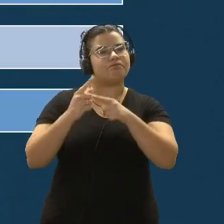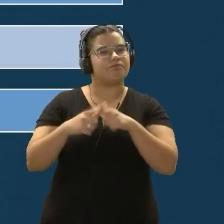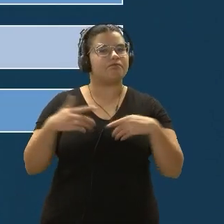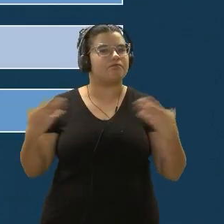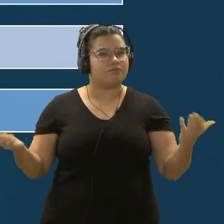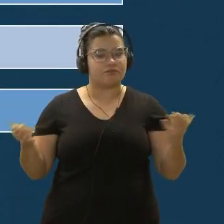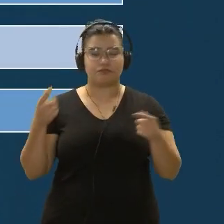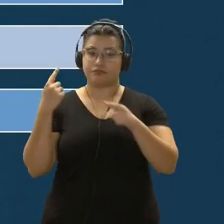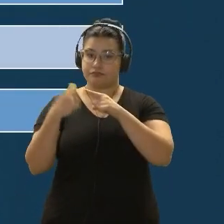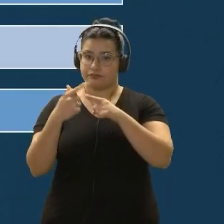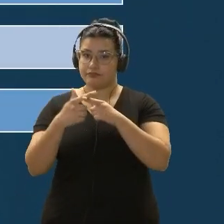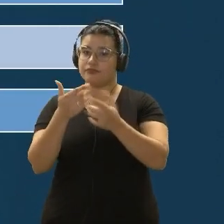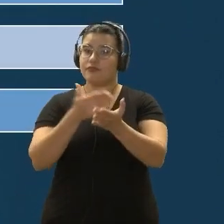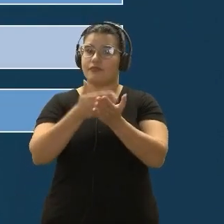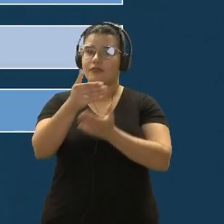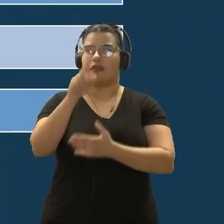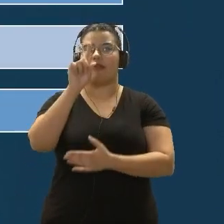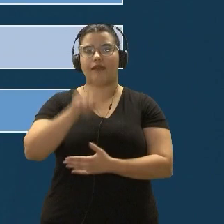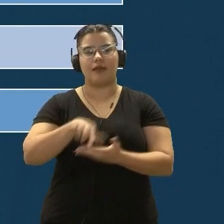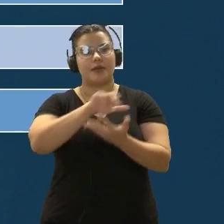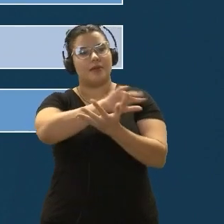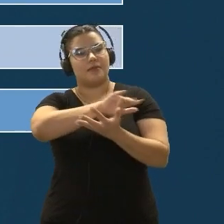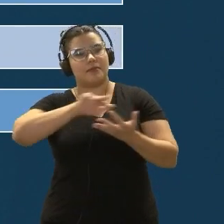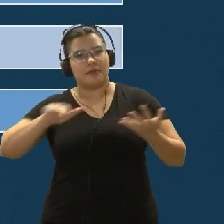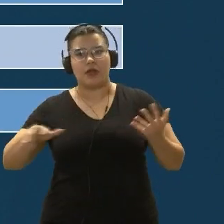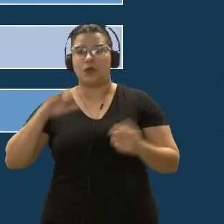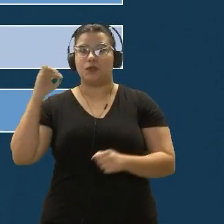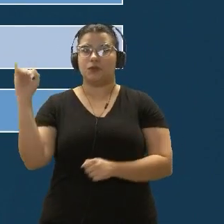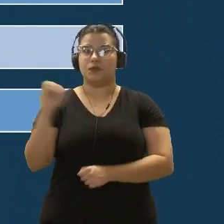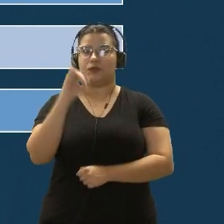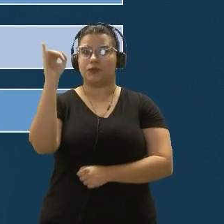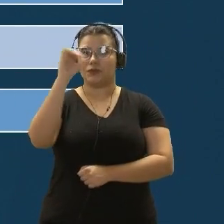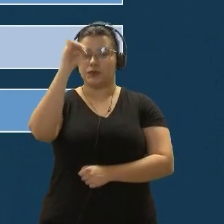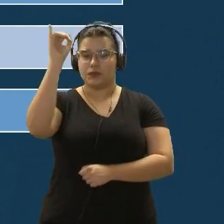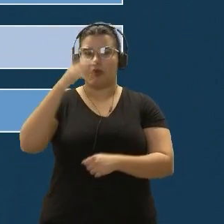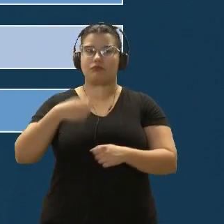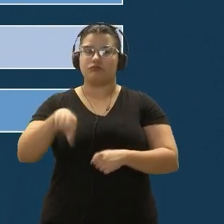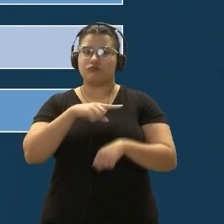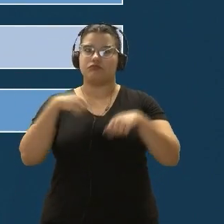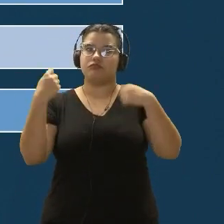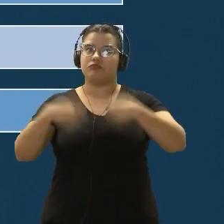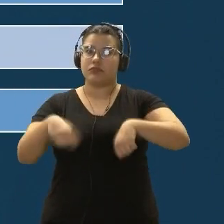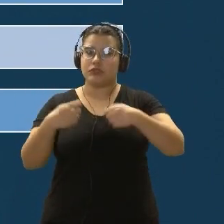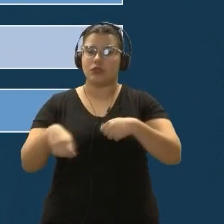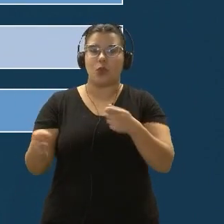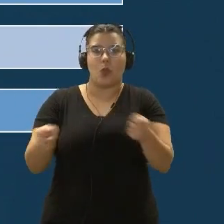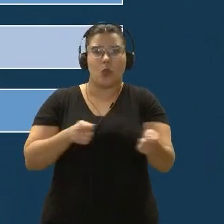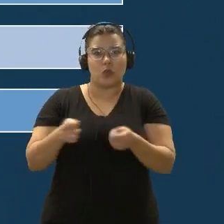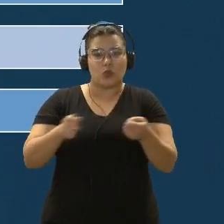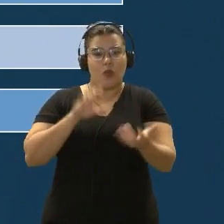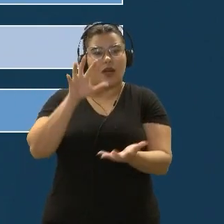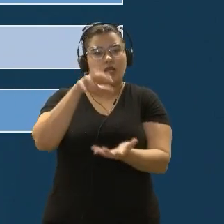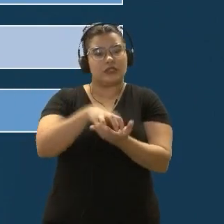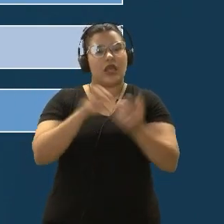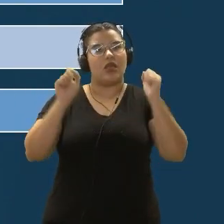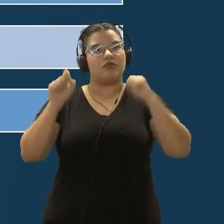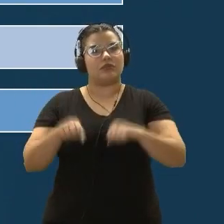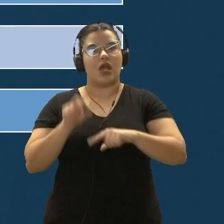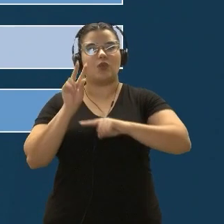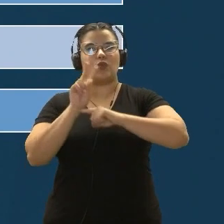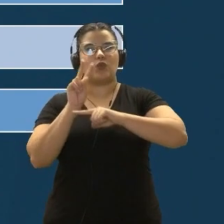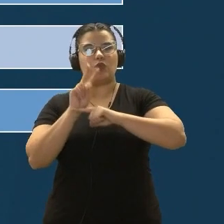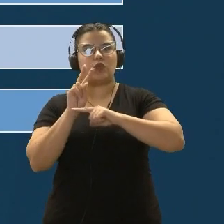controle glicêmico é o conjunto de ações mais importante e a gente precisa também, para o controle glicêmico, monitorar a glicemia